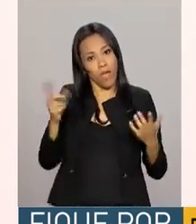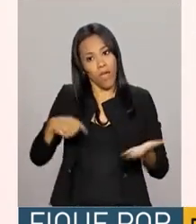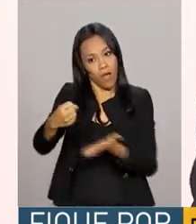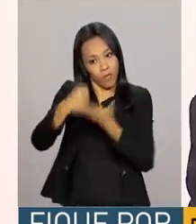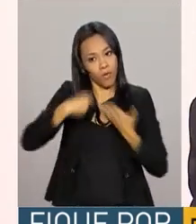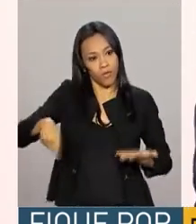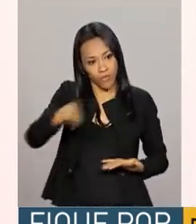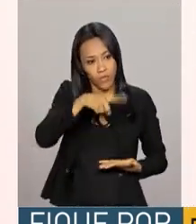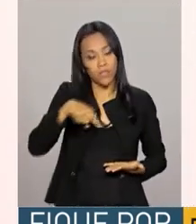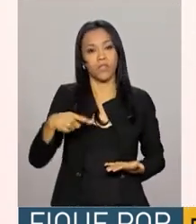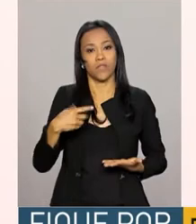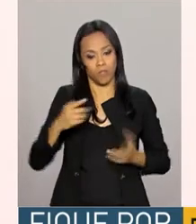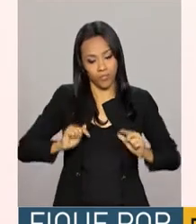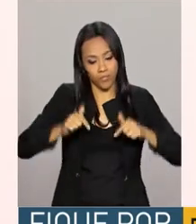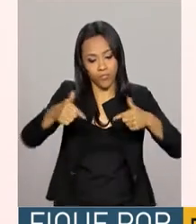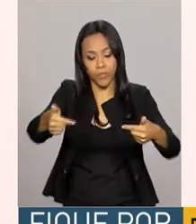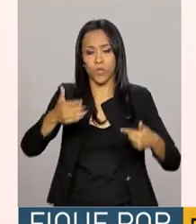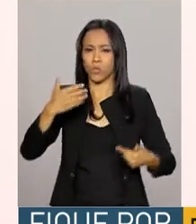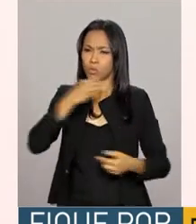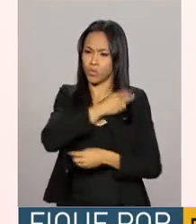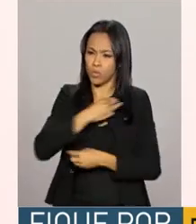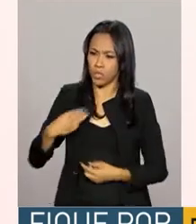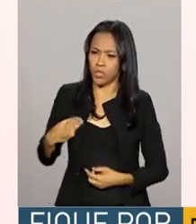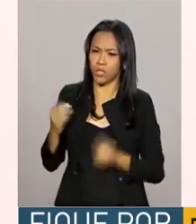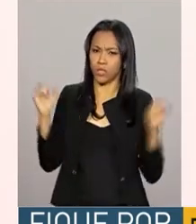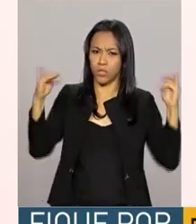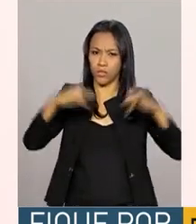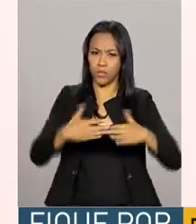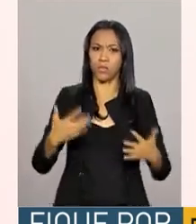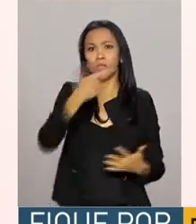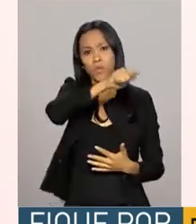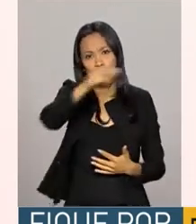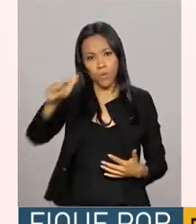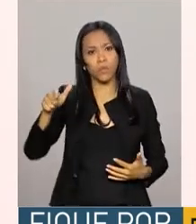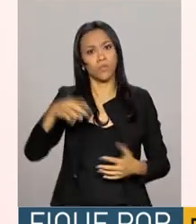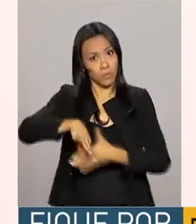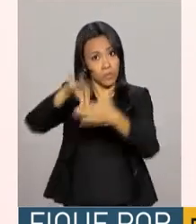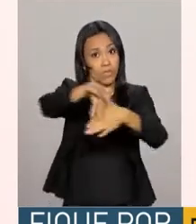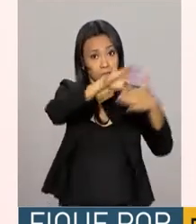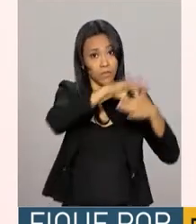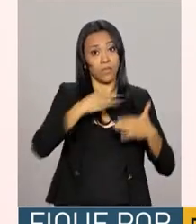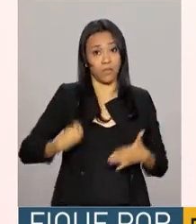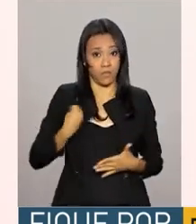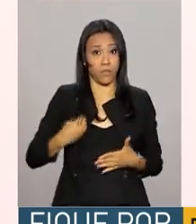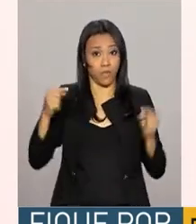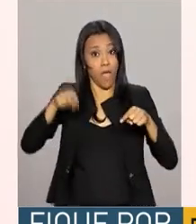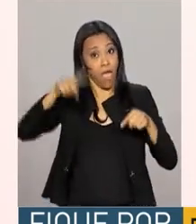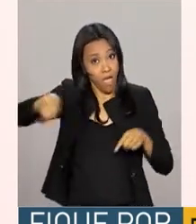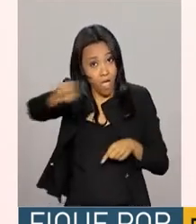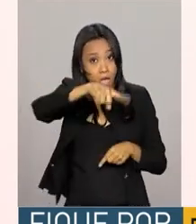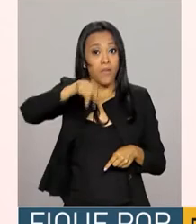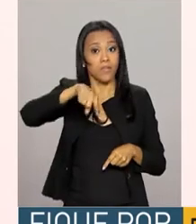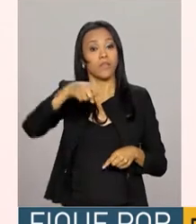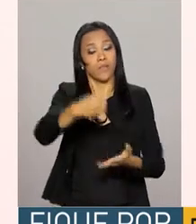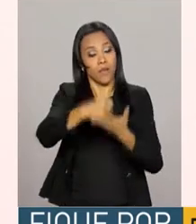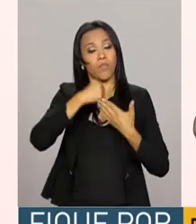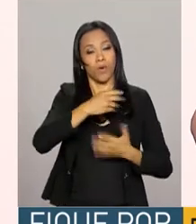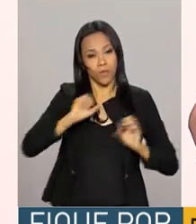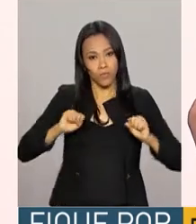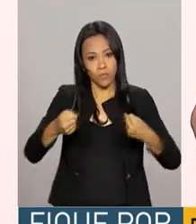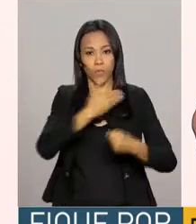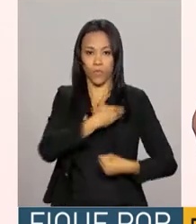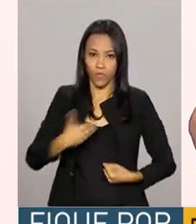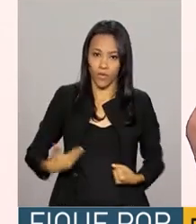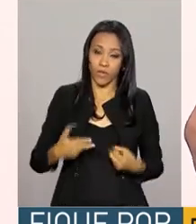nos ministros estão aqui e outros e nos níveis que estão aqui são estes que fazem o governo que sustenta o